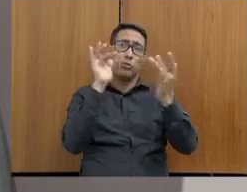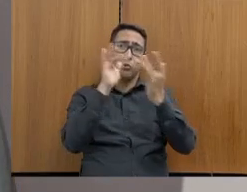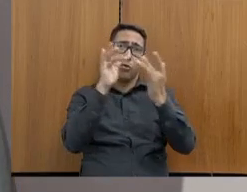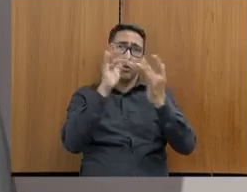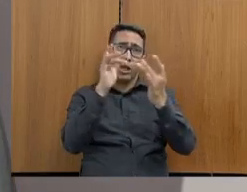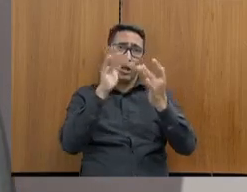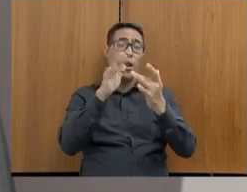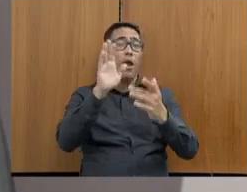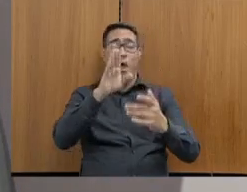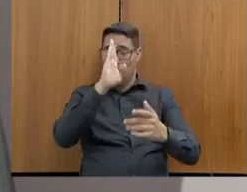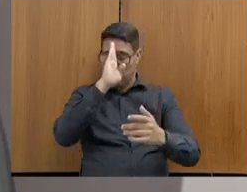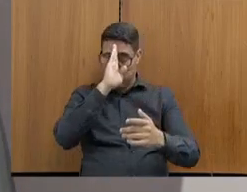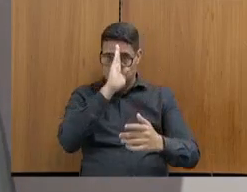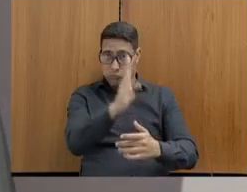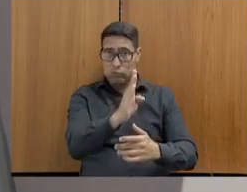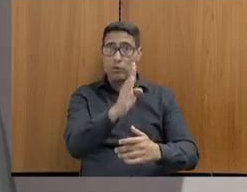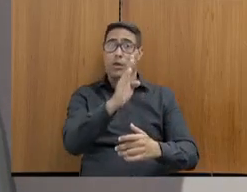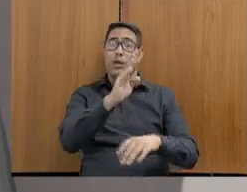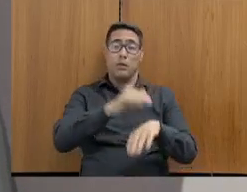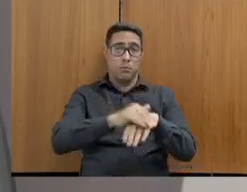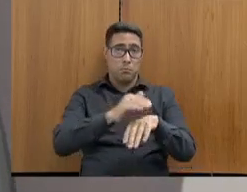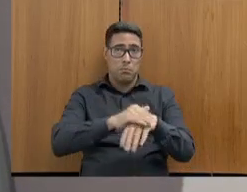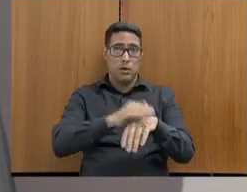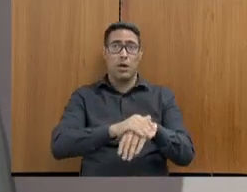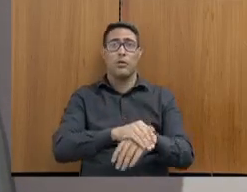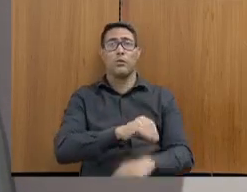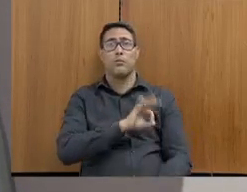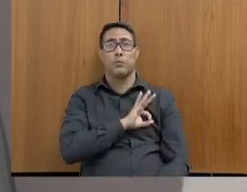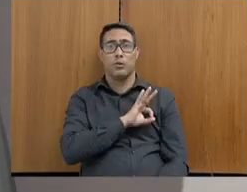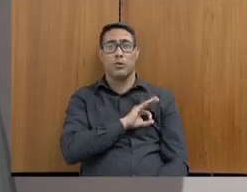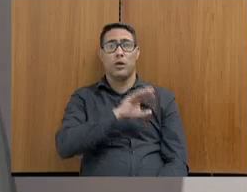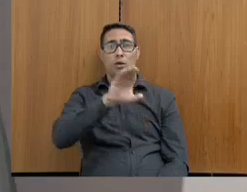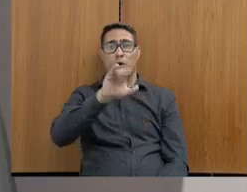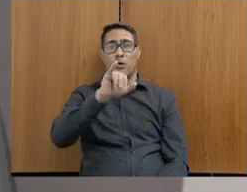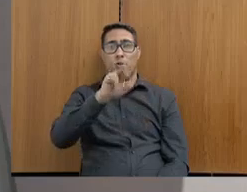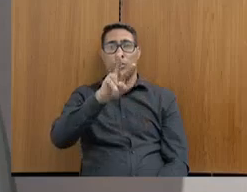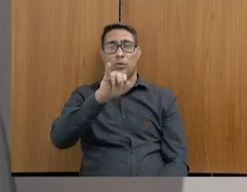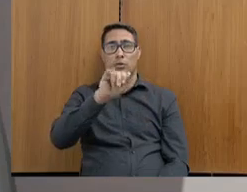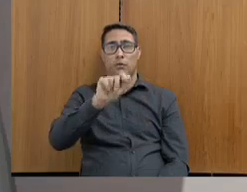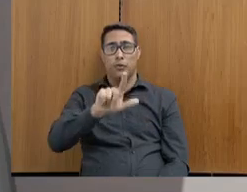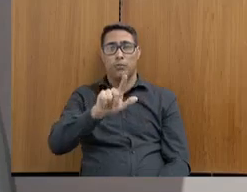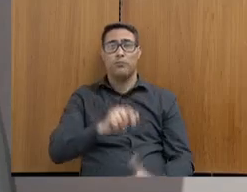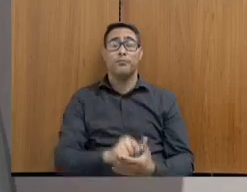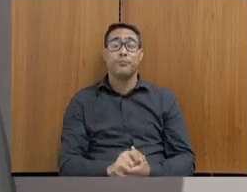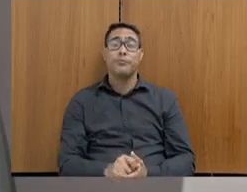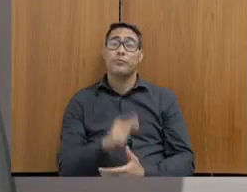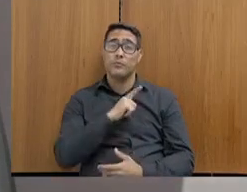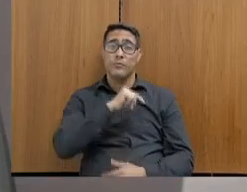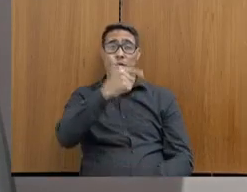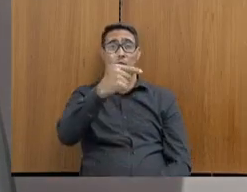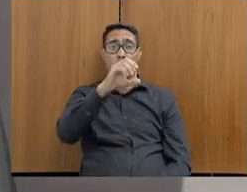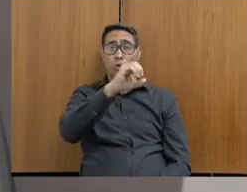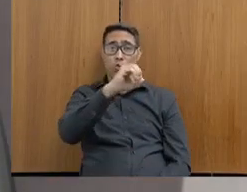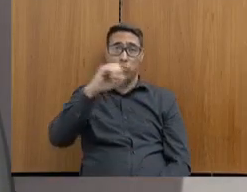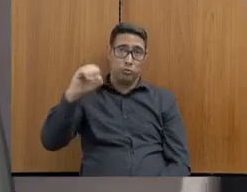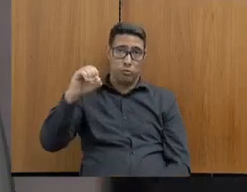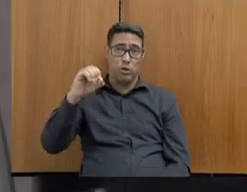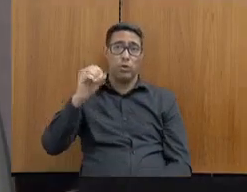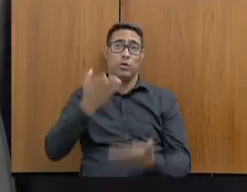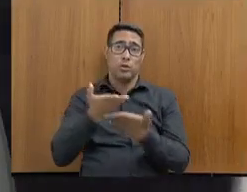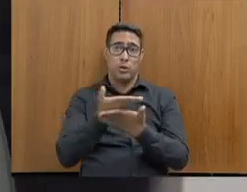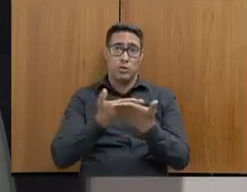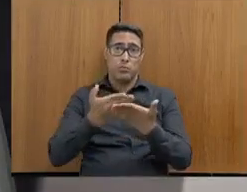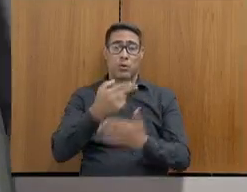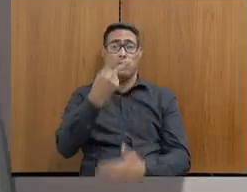exclusivo para os servidores da Polícia Civil e seus dependentes então nós tivemos mais de 200 atendimentos em 2023